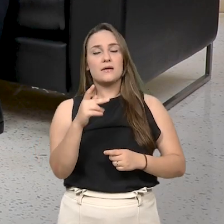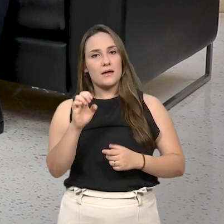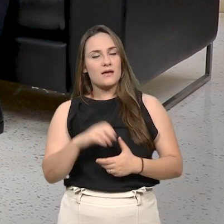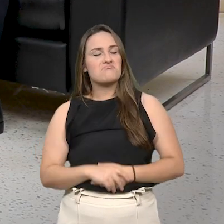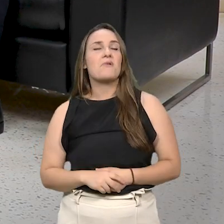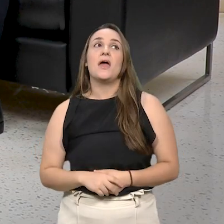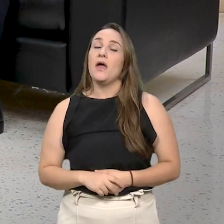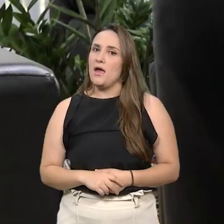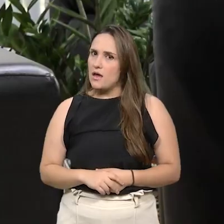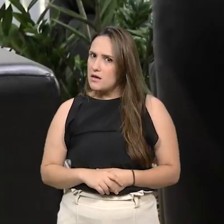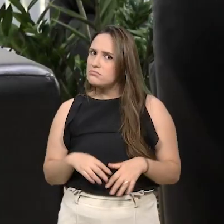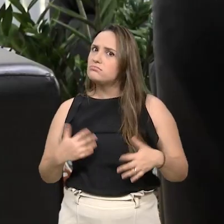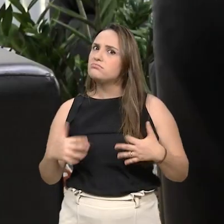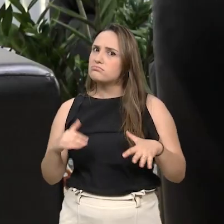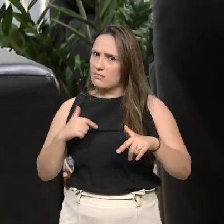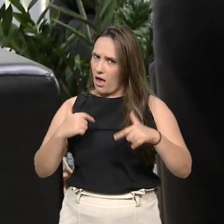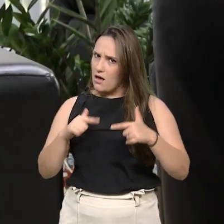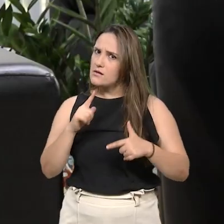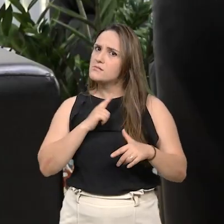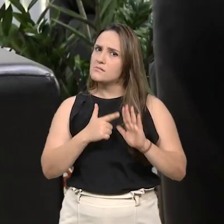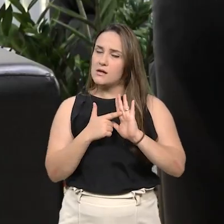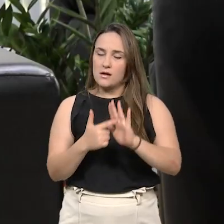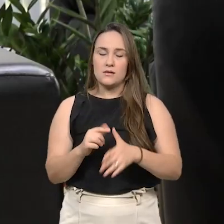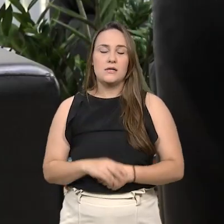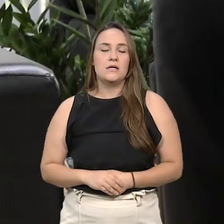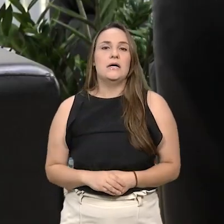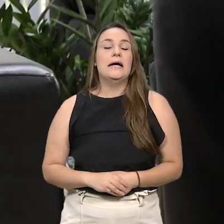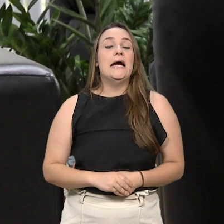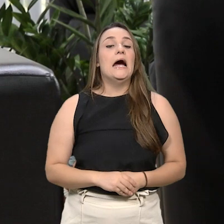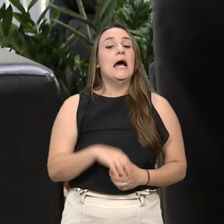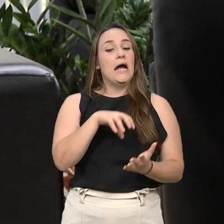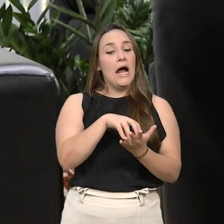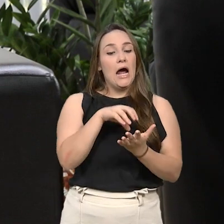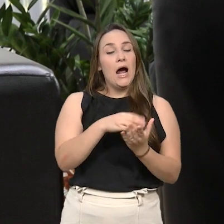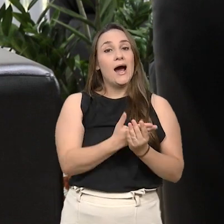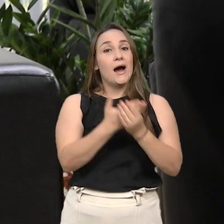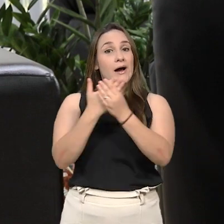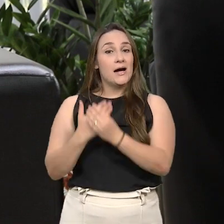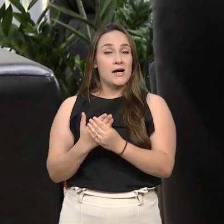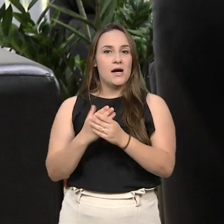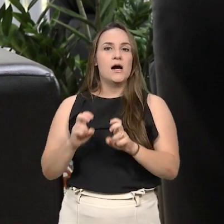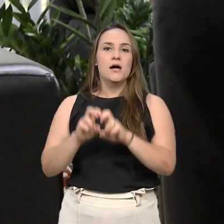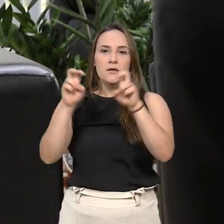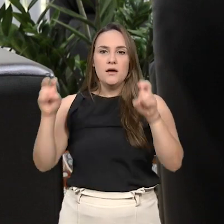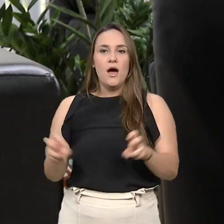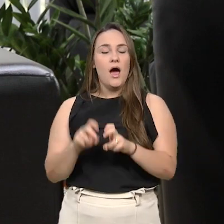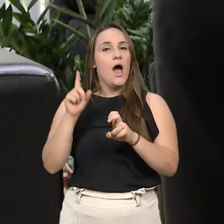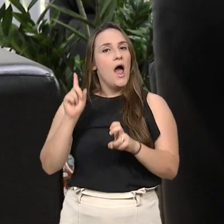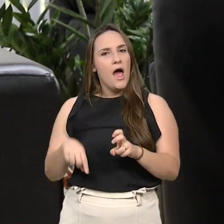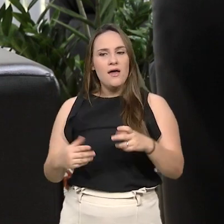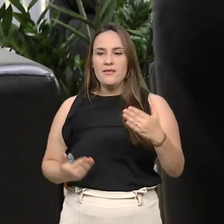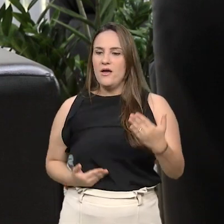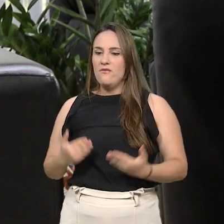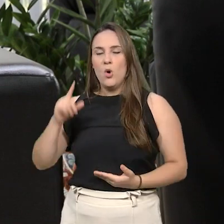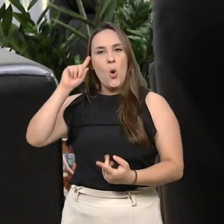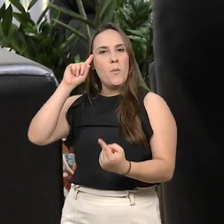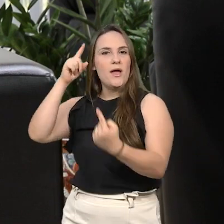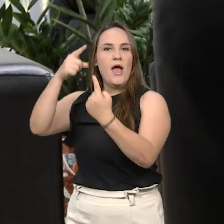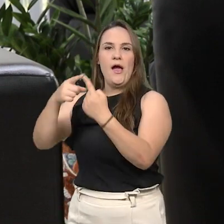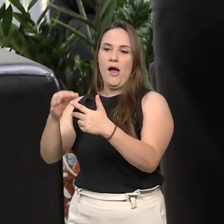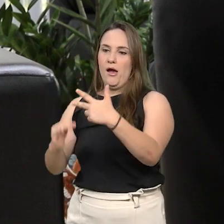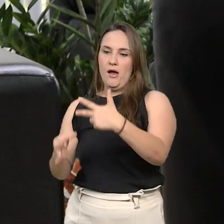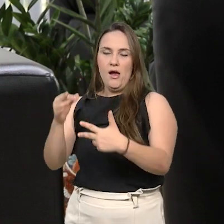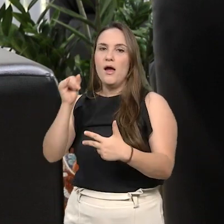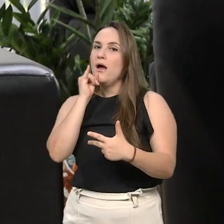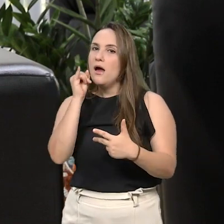Nós costumamos, não, essa é uma realidade. A Central de Processamento Eletrônico, ela produz o serviço fim do judiciário. Assim como